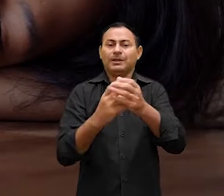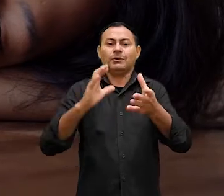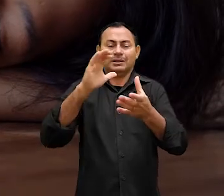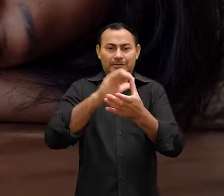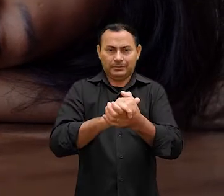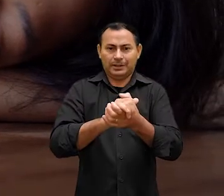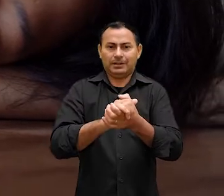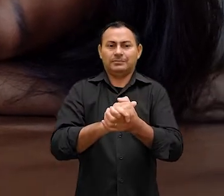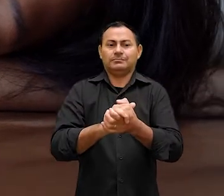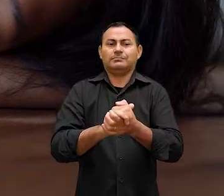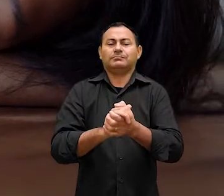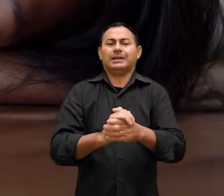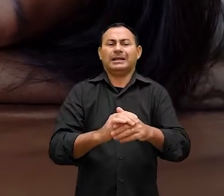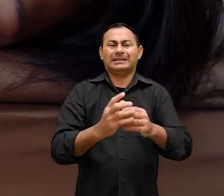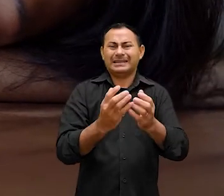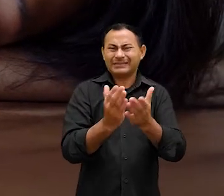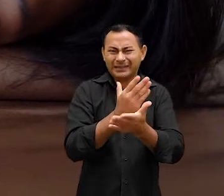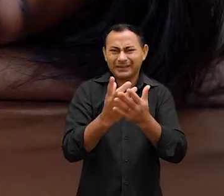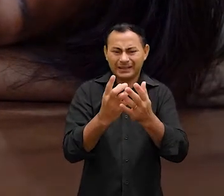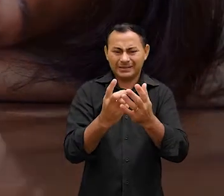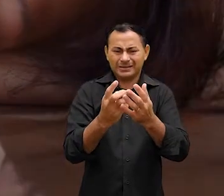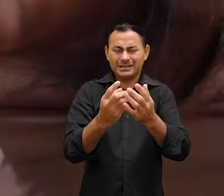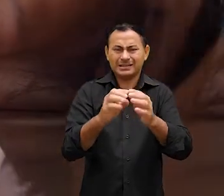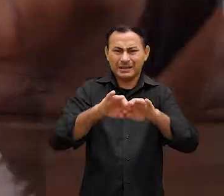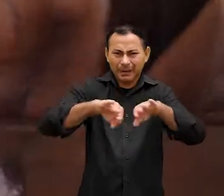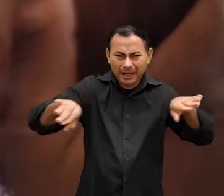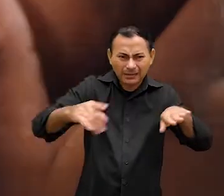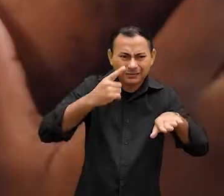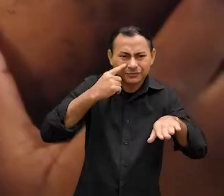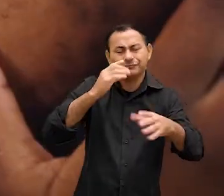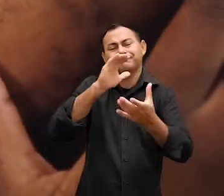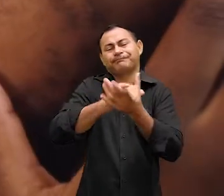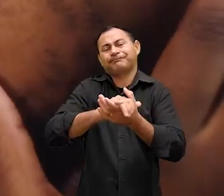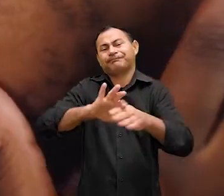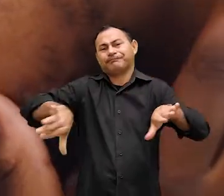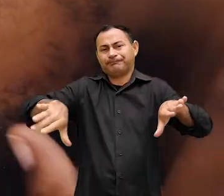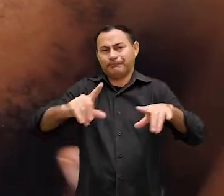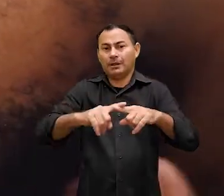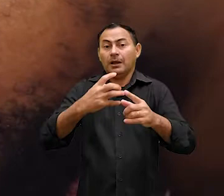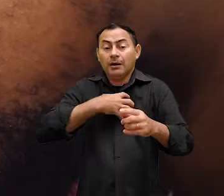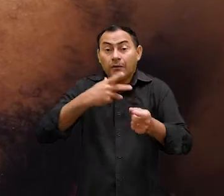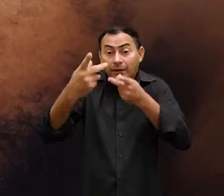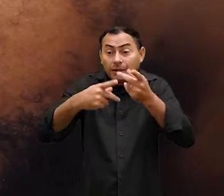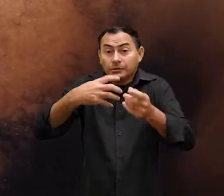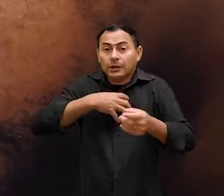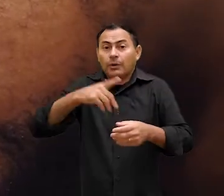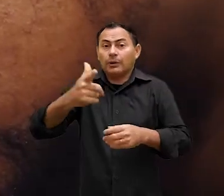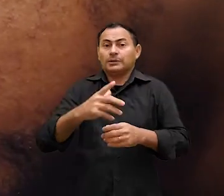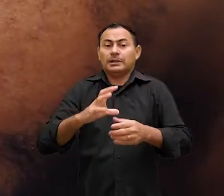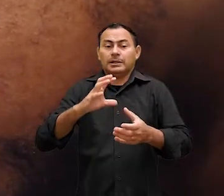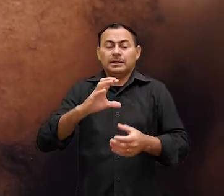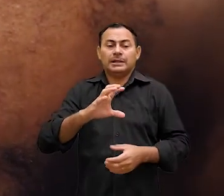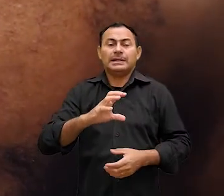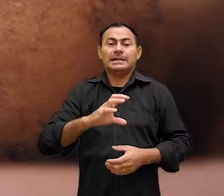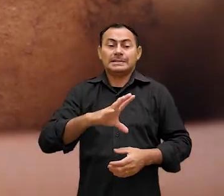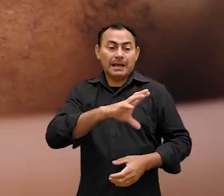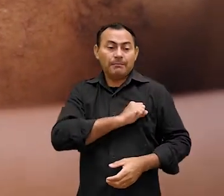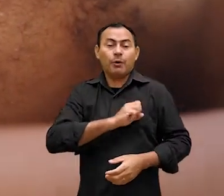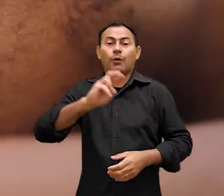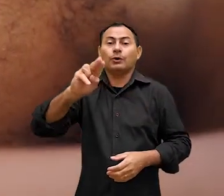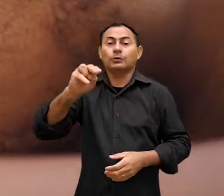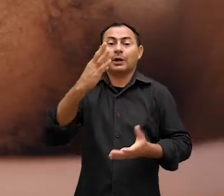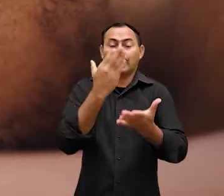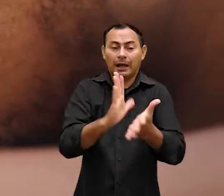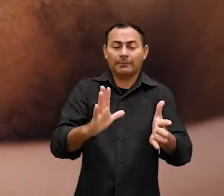entrará em destruição. Podemos falar a mesma coisa de outra maneira. Este amor é indestrutível porque